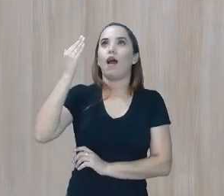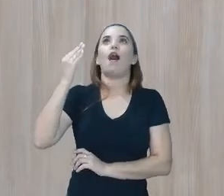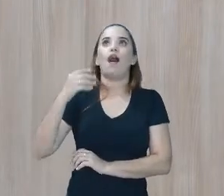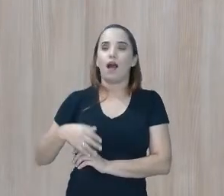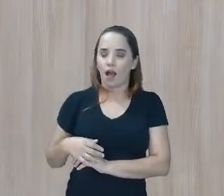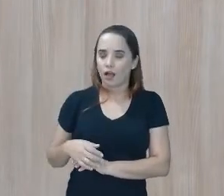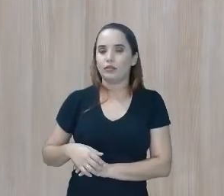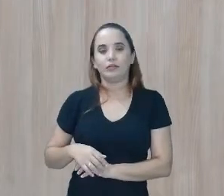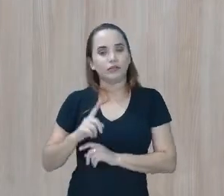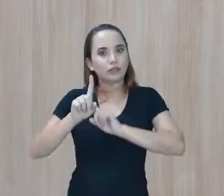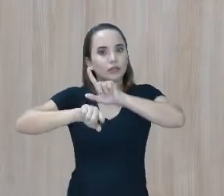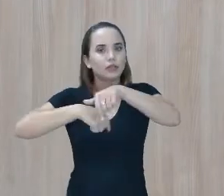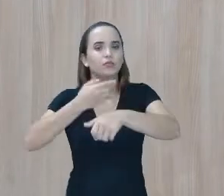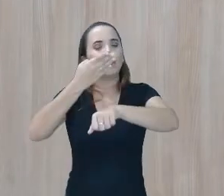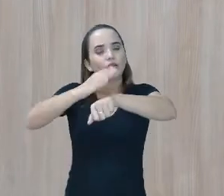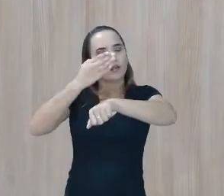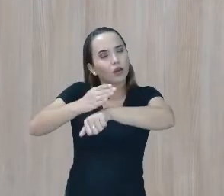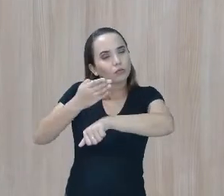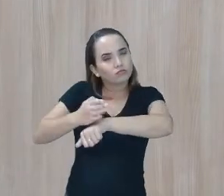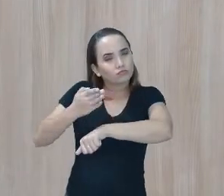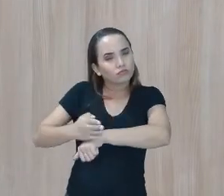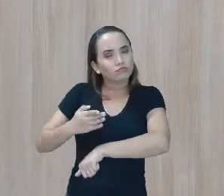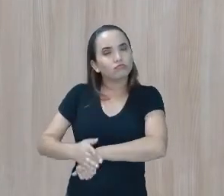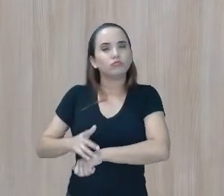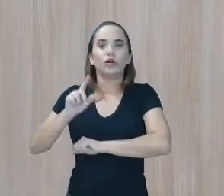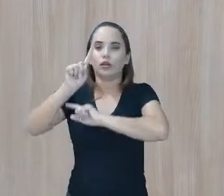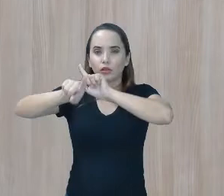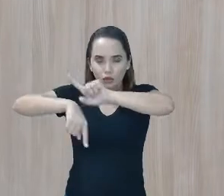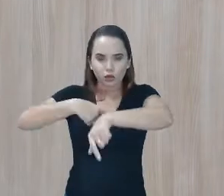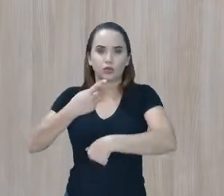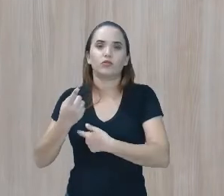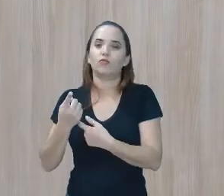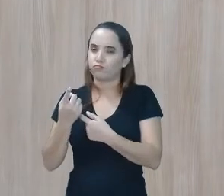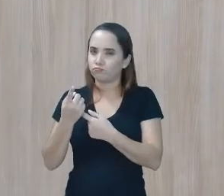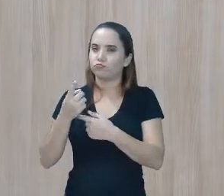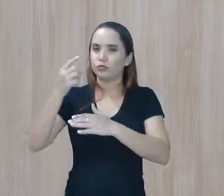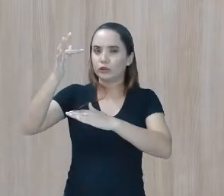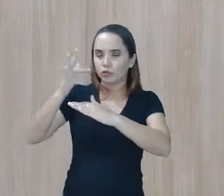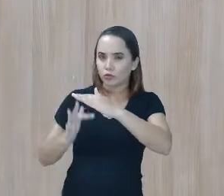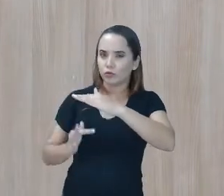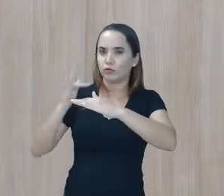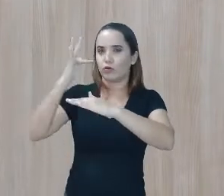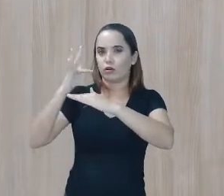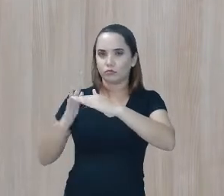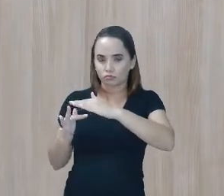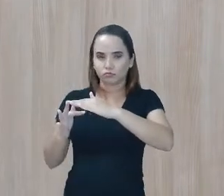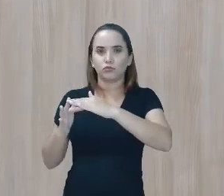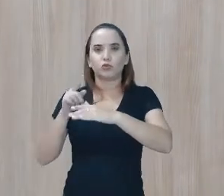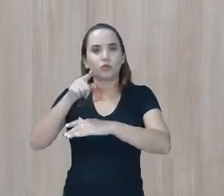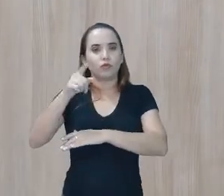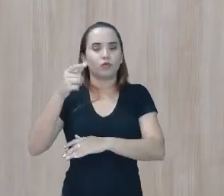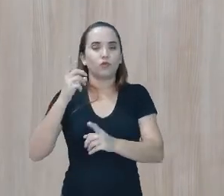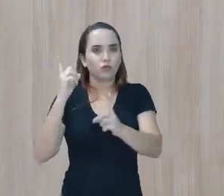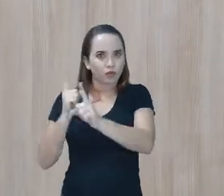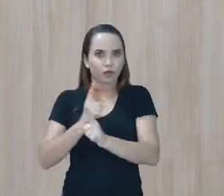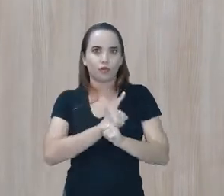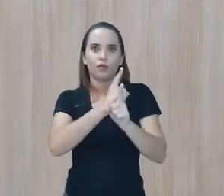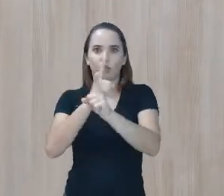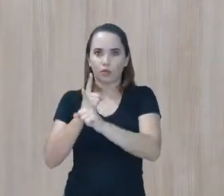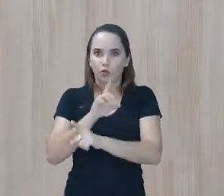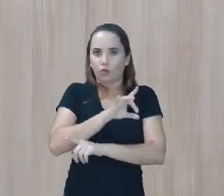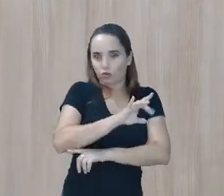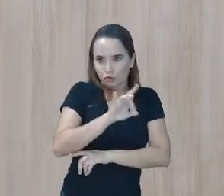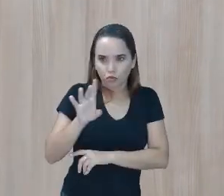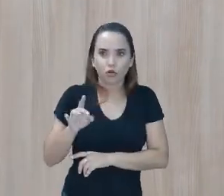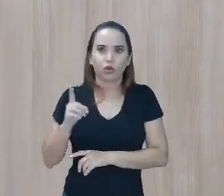E depois você vai treinando novamente a transformação em frações decimais para você encontrar